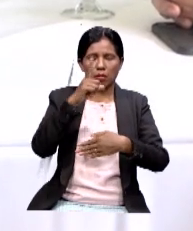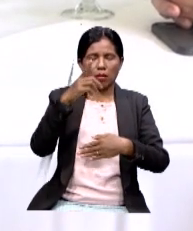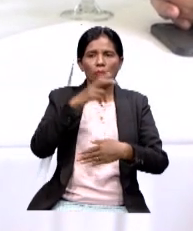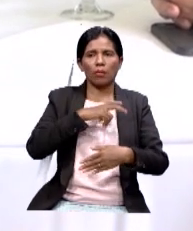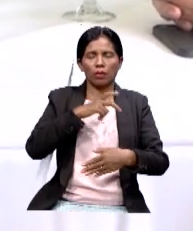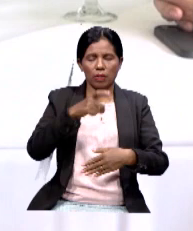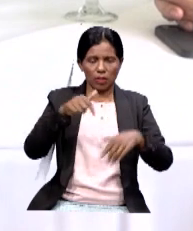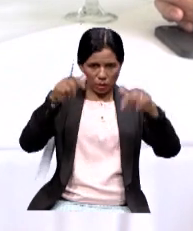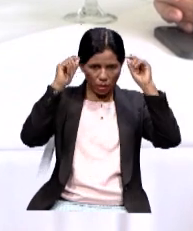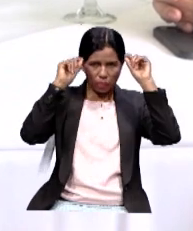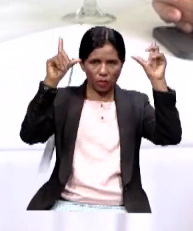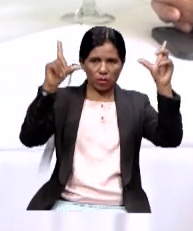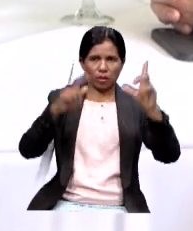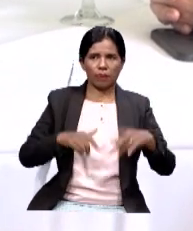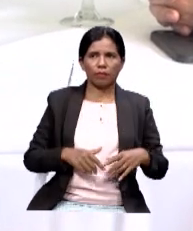a Timor-Leste.